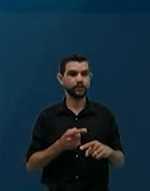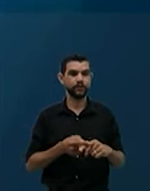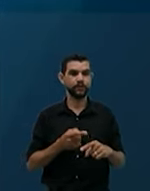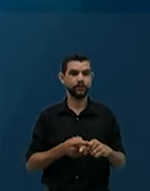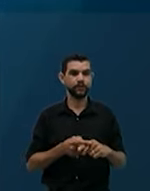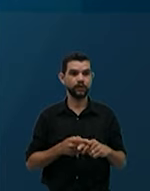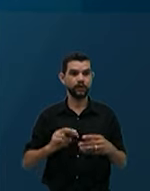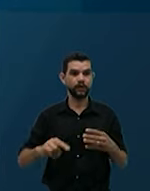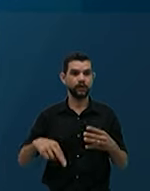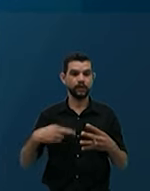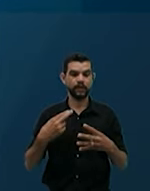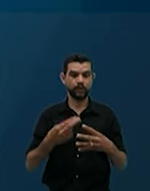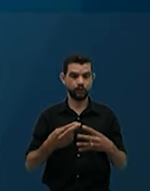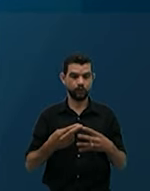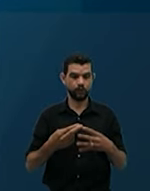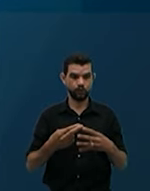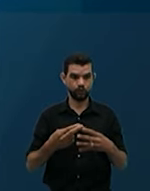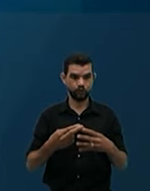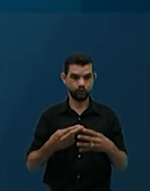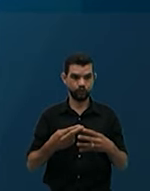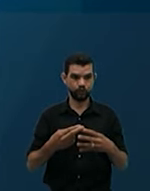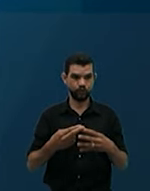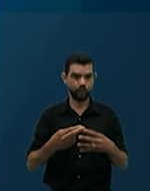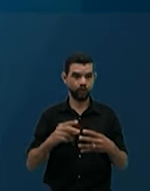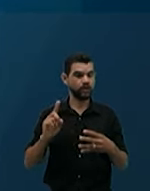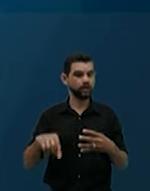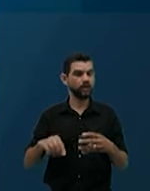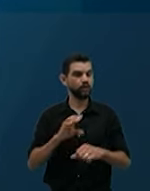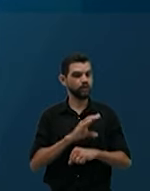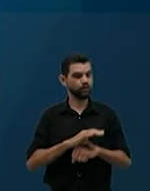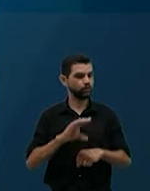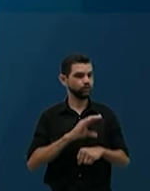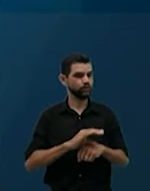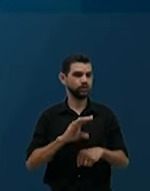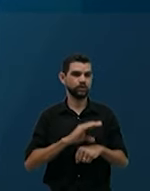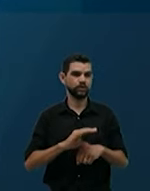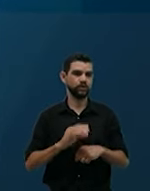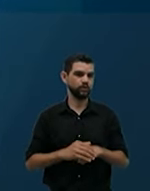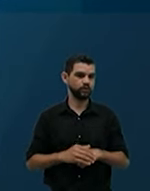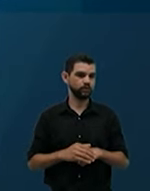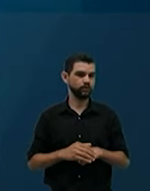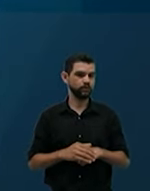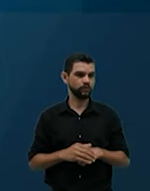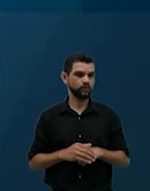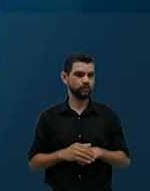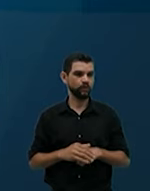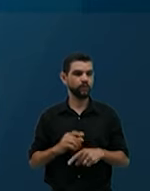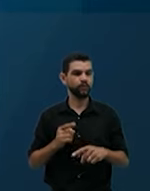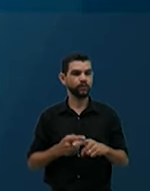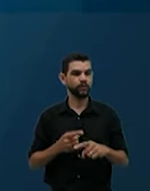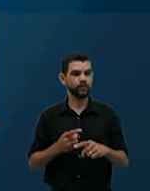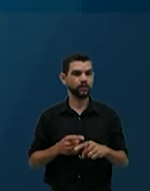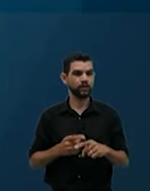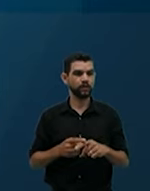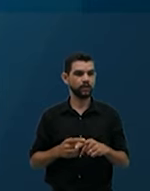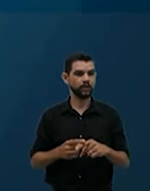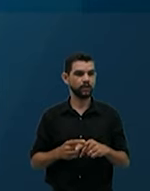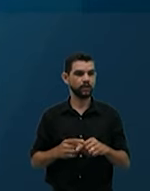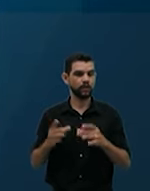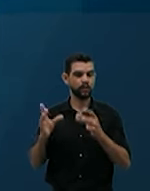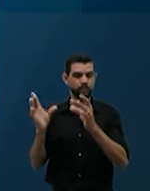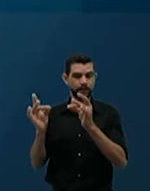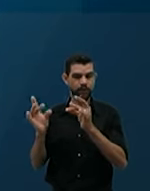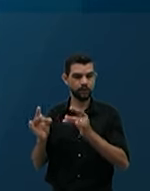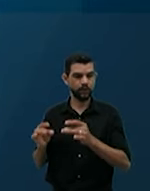recursos de natureza constitucional, mas até porque a peculiaridade que o ministro Paulo Sérgio Domingues levantou, o Estado